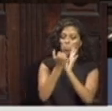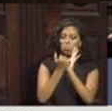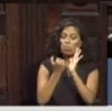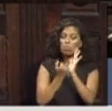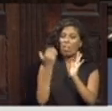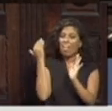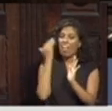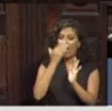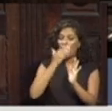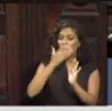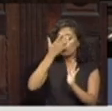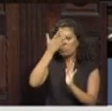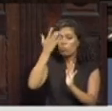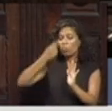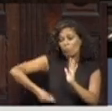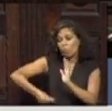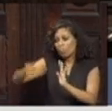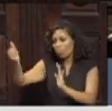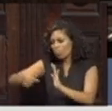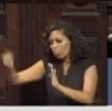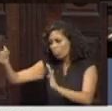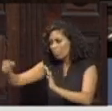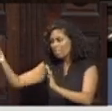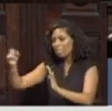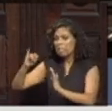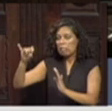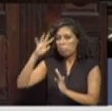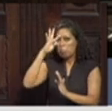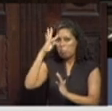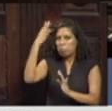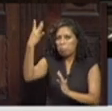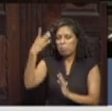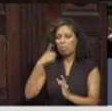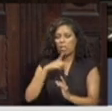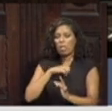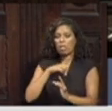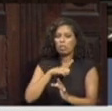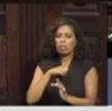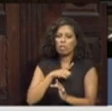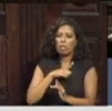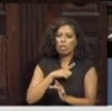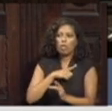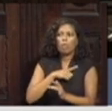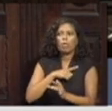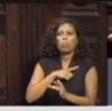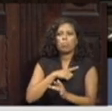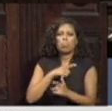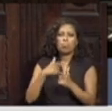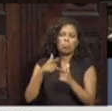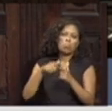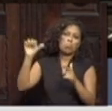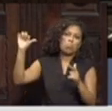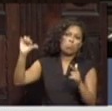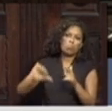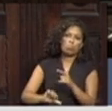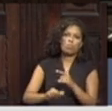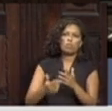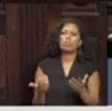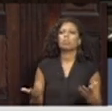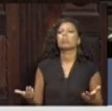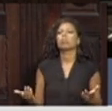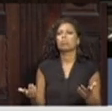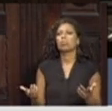eventualmente pelo prefeito de Angra, pelo presidente da Câmara de Angra dos Reis, e até já falei com ele para que eventualmente outros parlamentares que queiram participar, porque